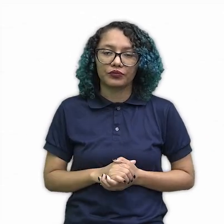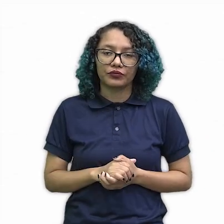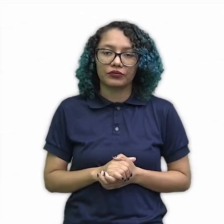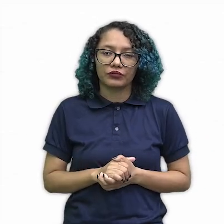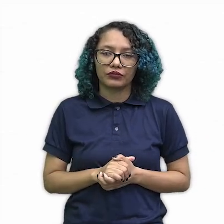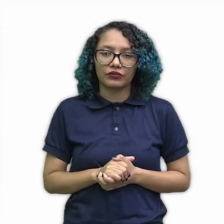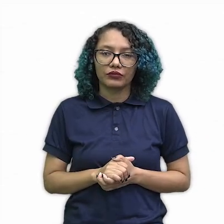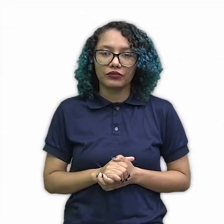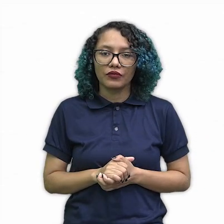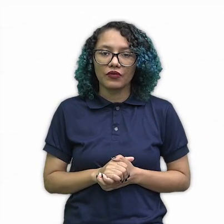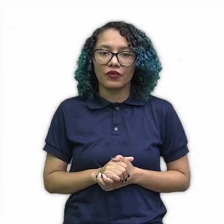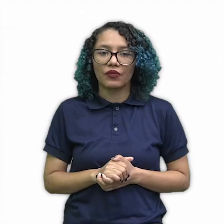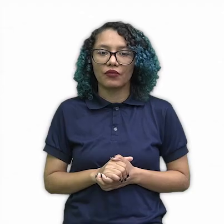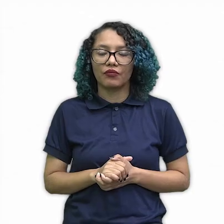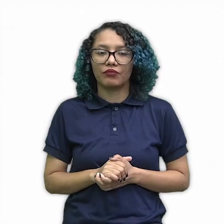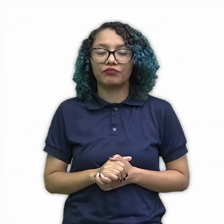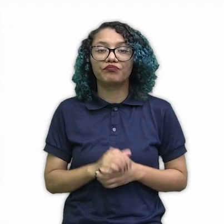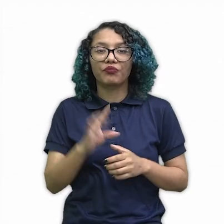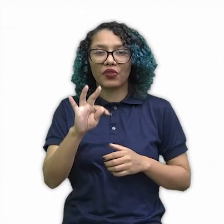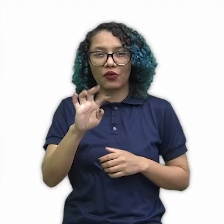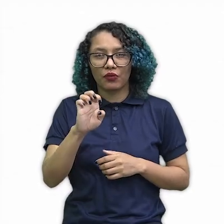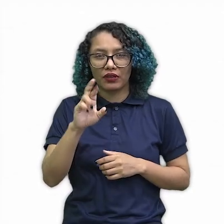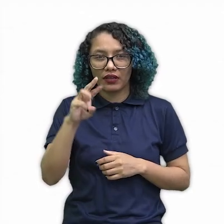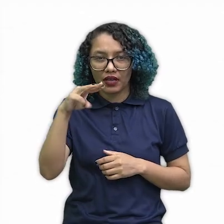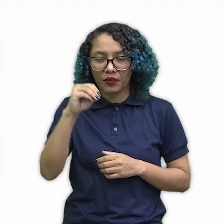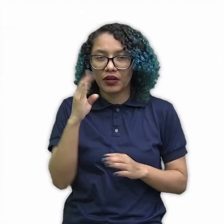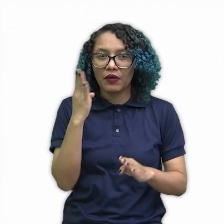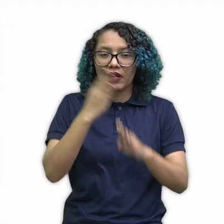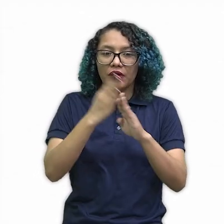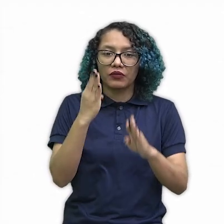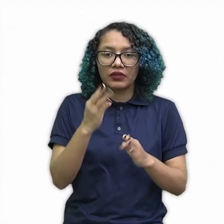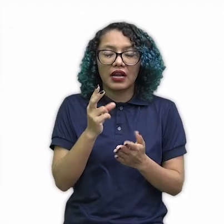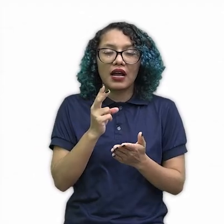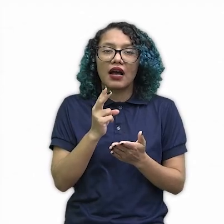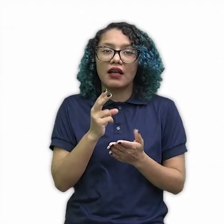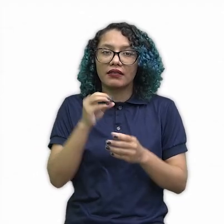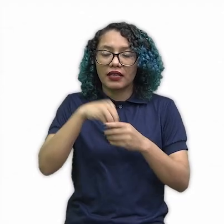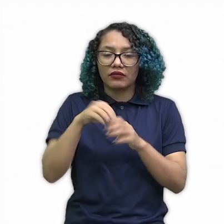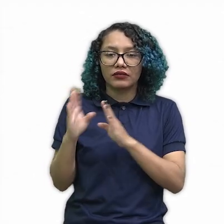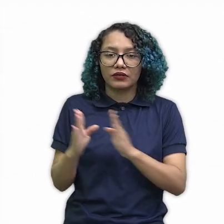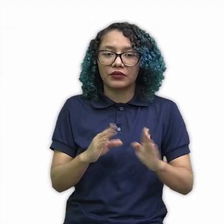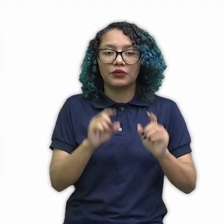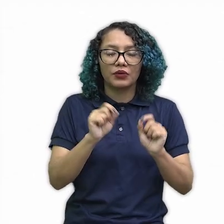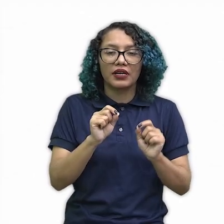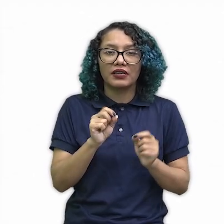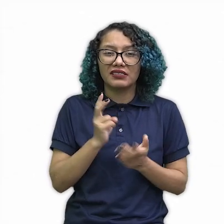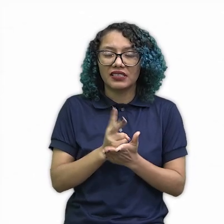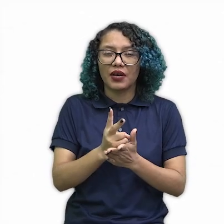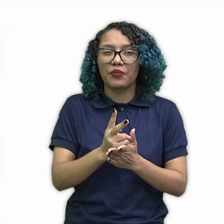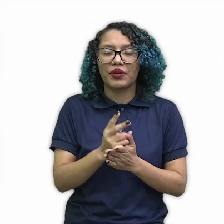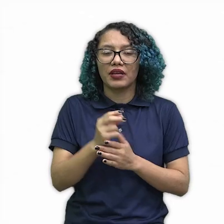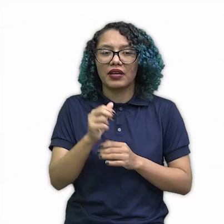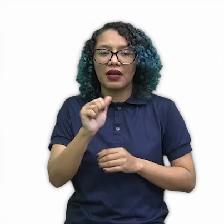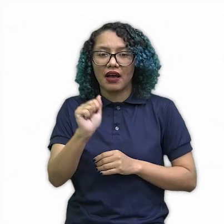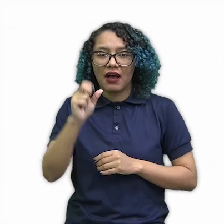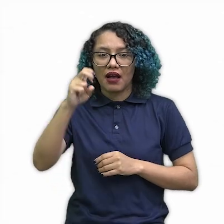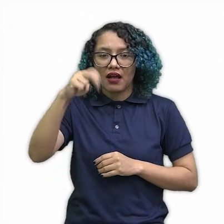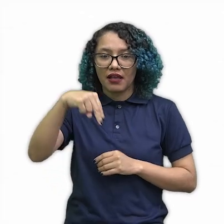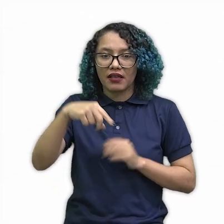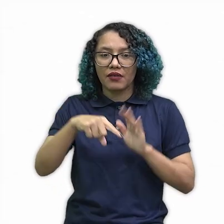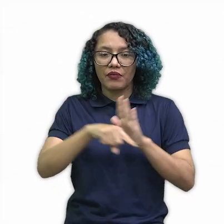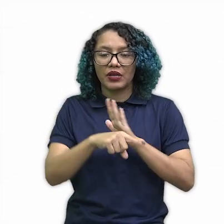identificar na progressão, tá bom? Sempre será o AN-1, essa representação do AN-1 é sempre o